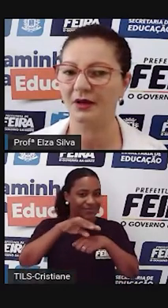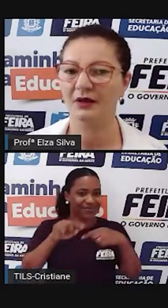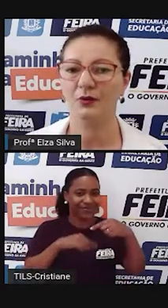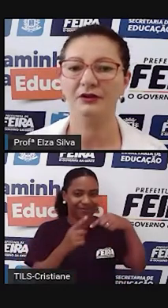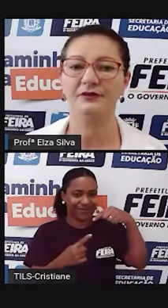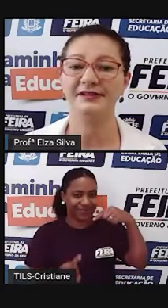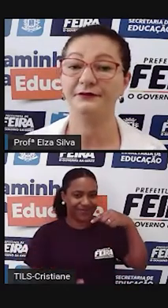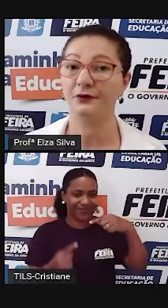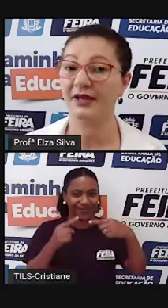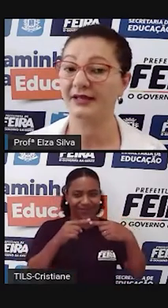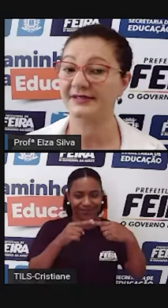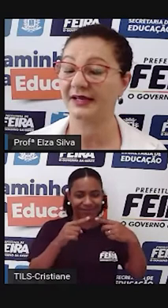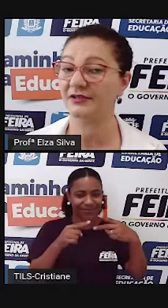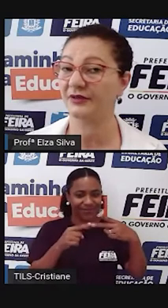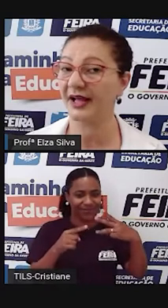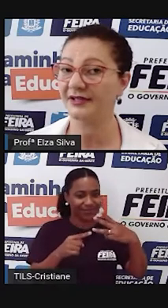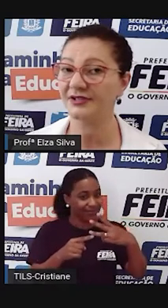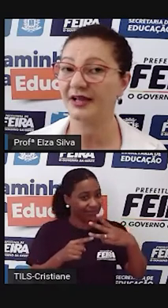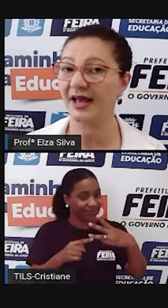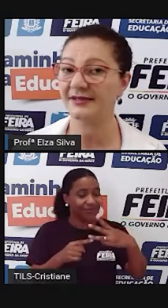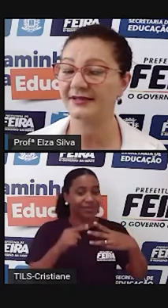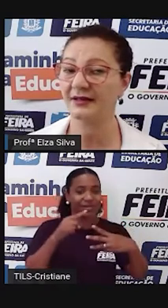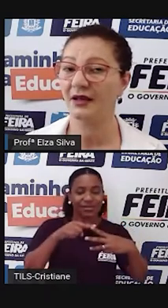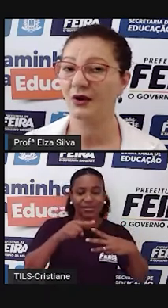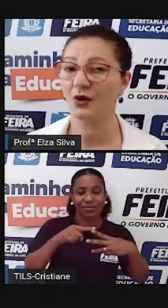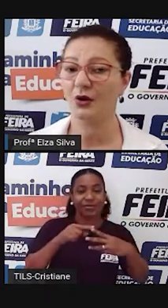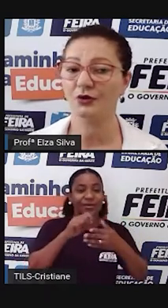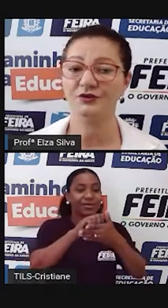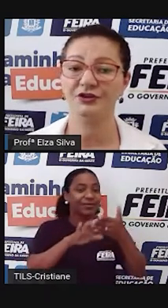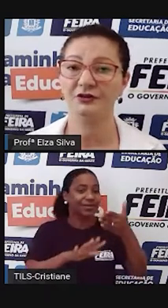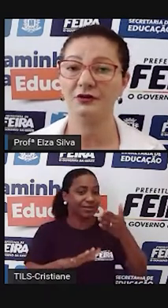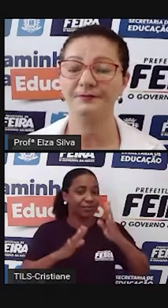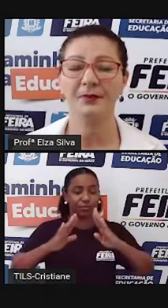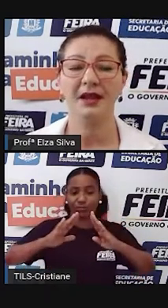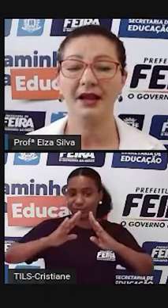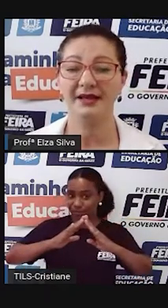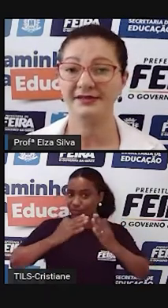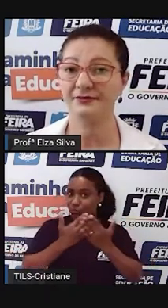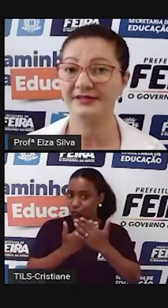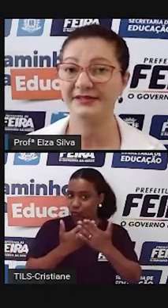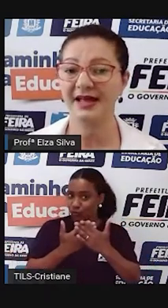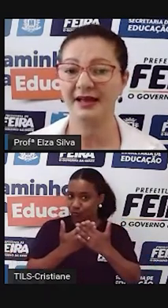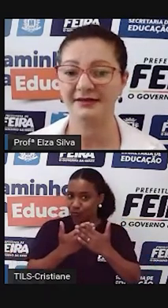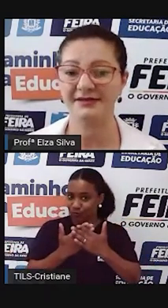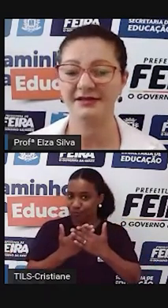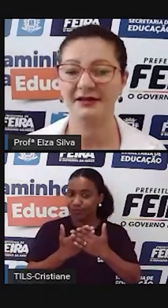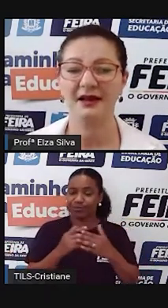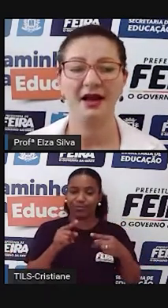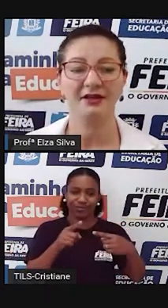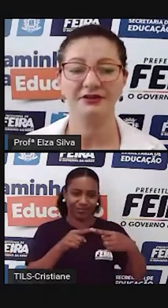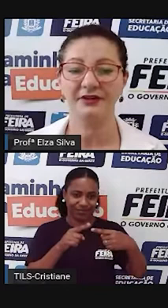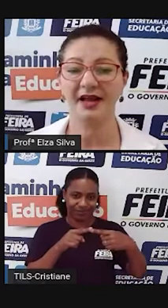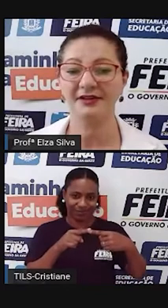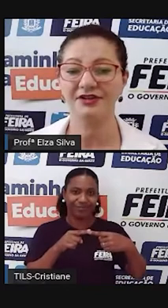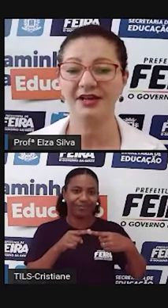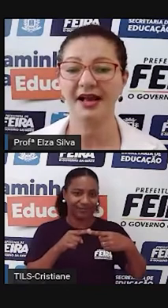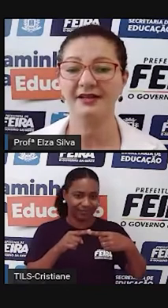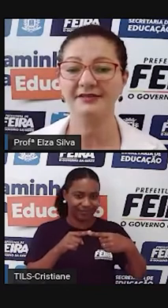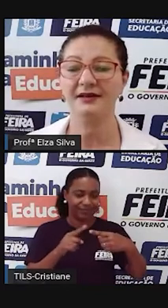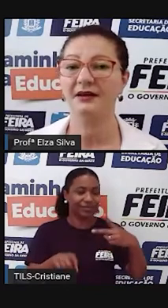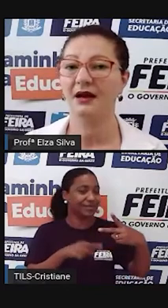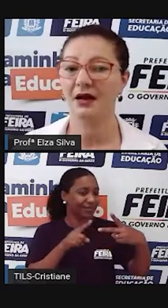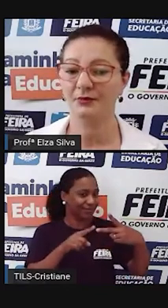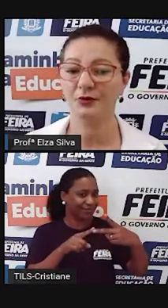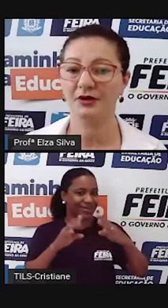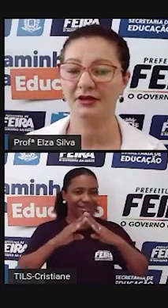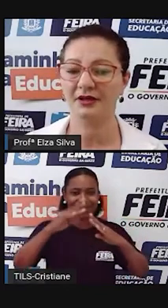organização. Quando você for realizar atividades de classe, coloque o título Class Exercise, atividade de